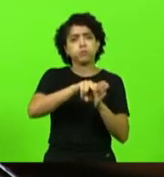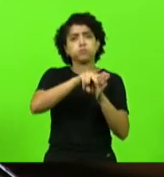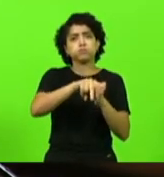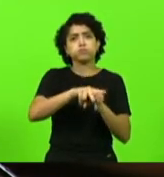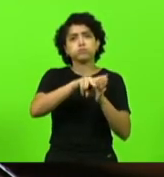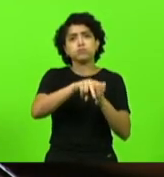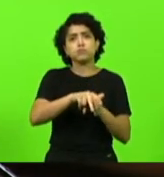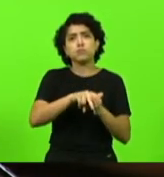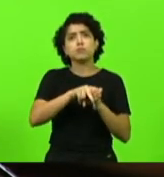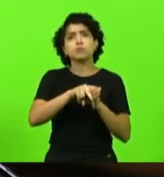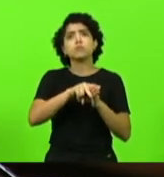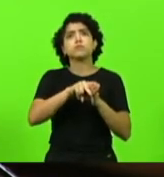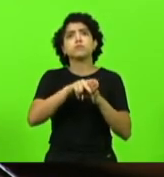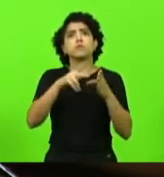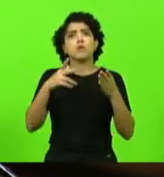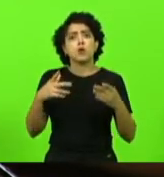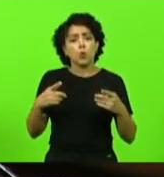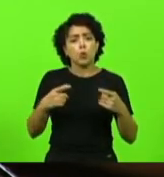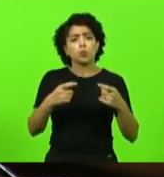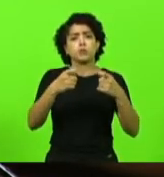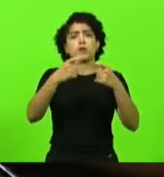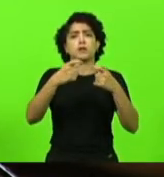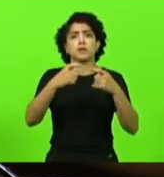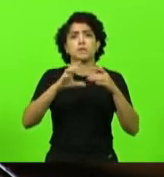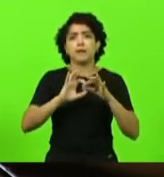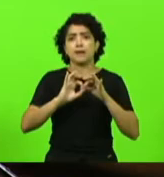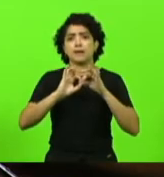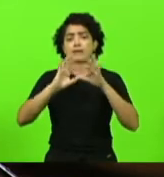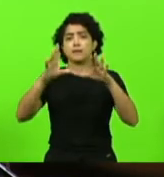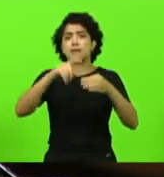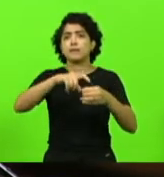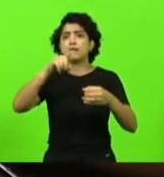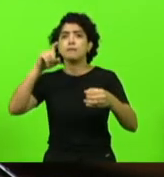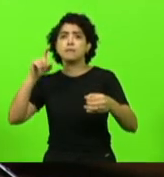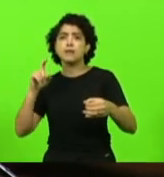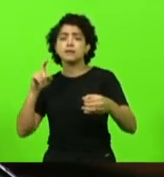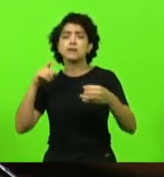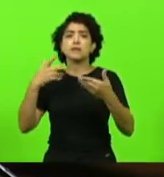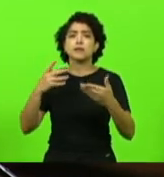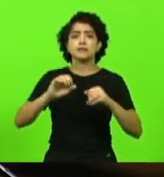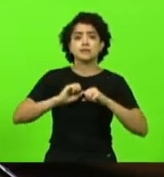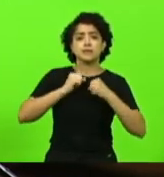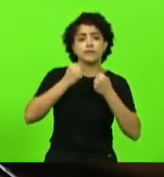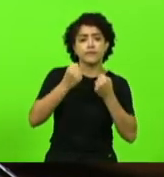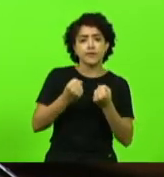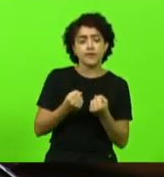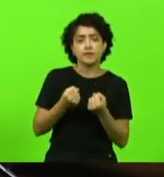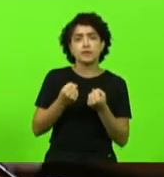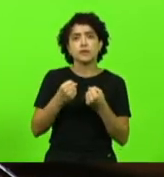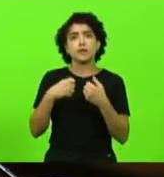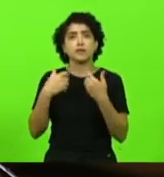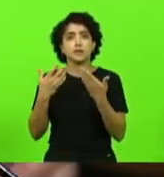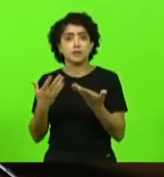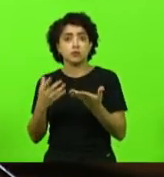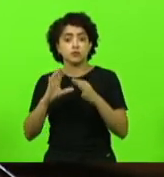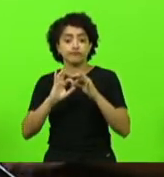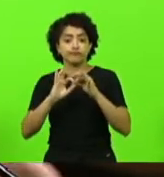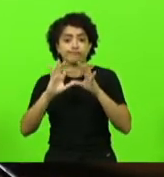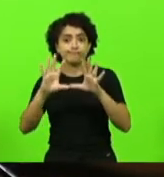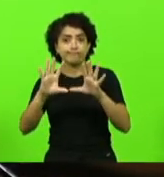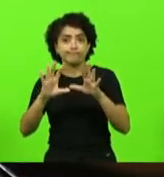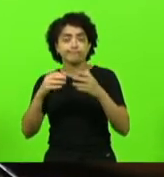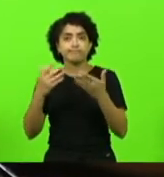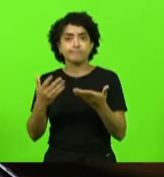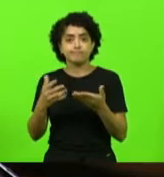independência de alguma nação, guerreiros defendendo esse conceito abstrato de liberdade no campo